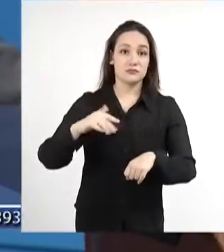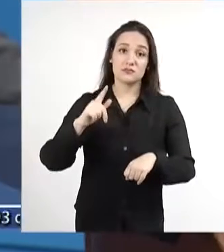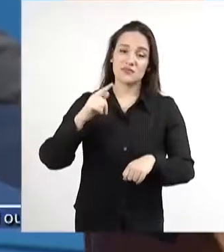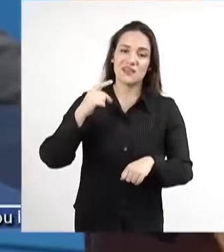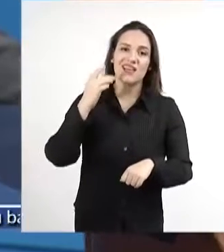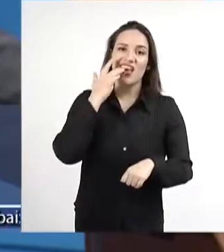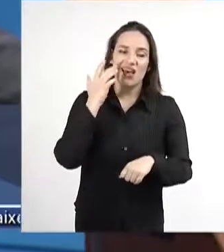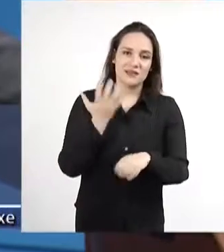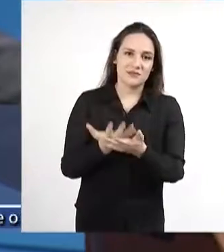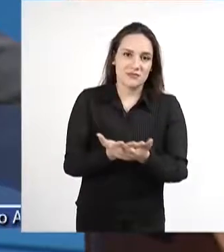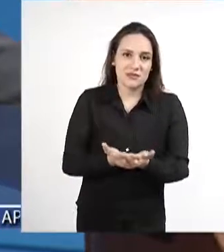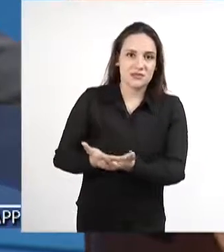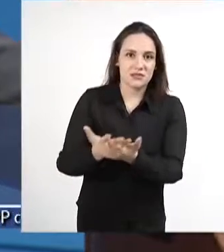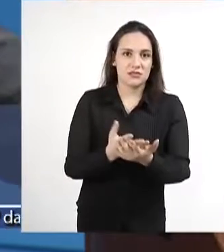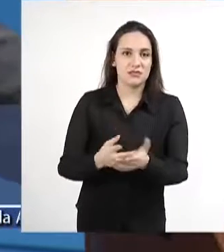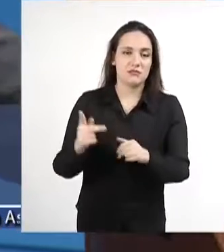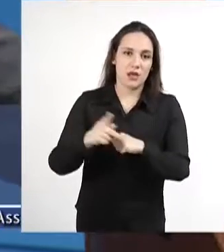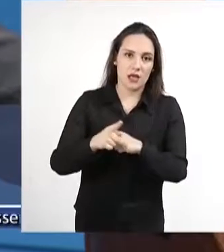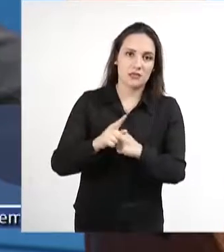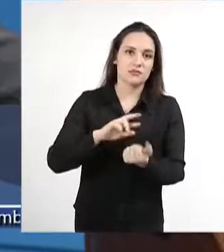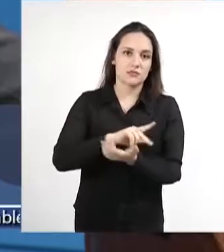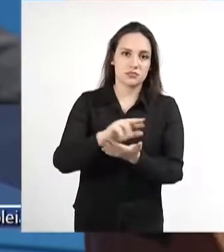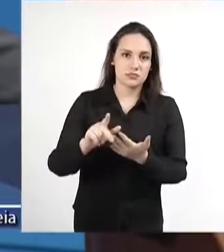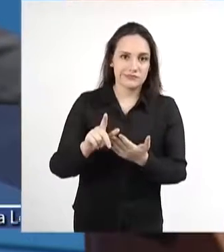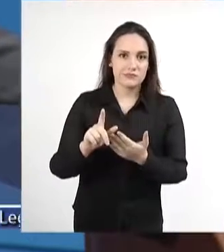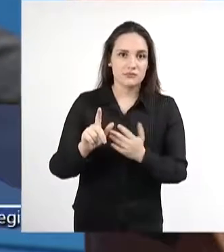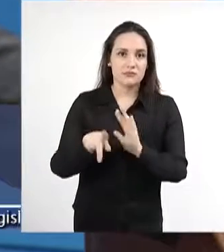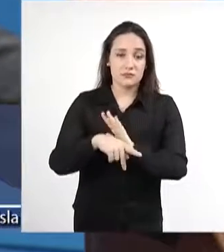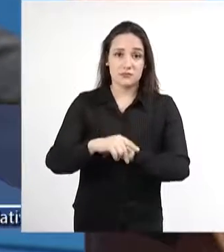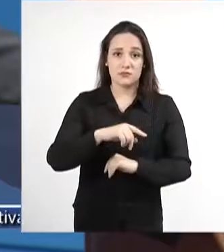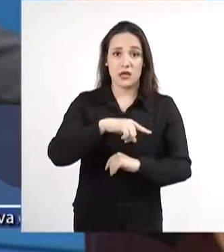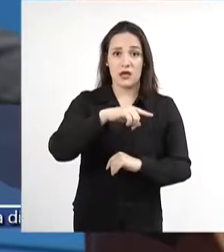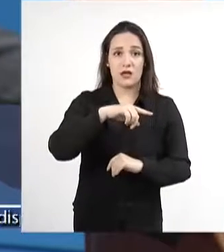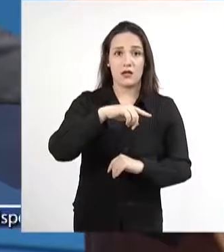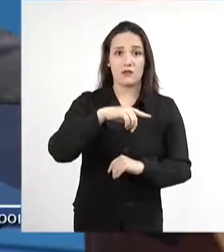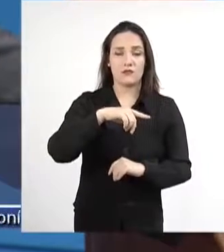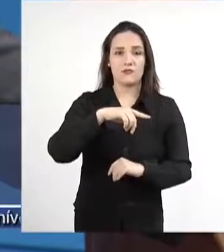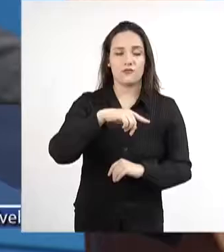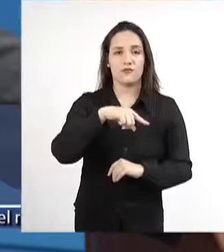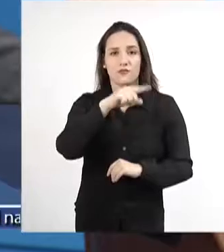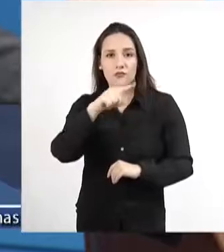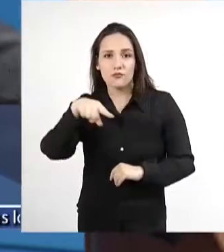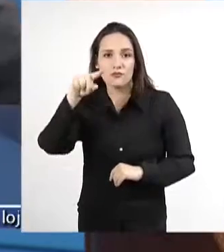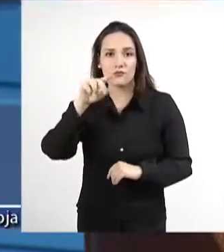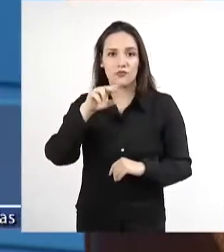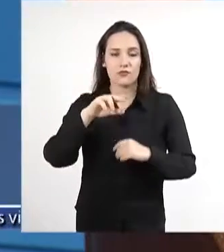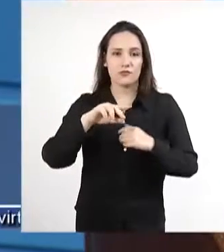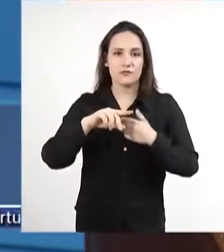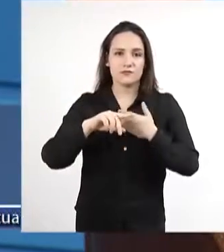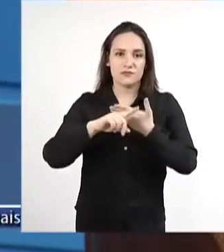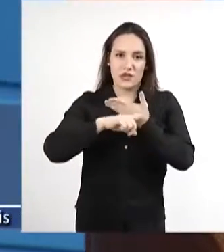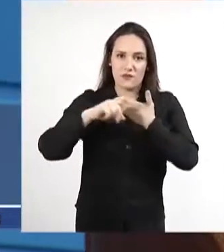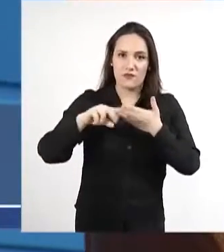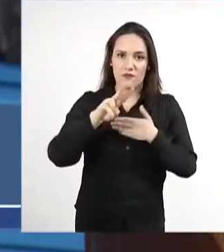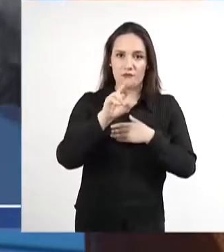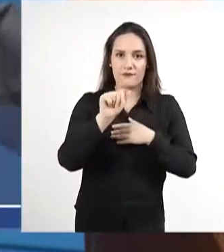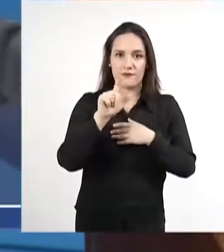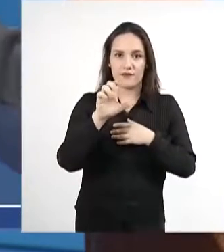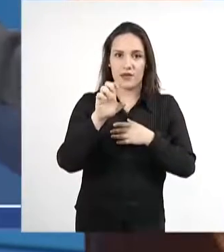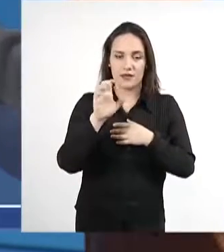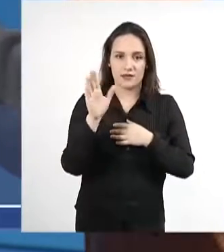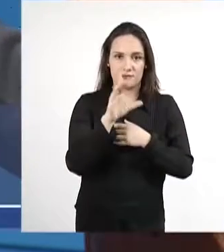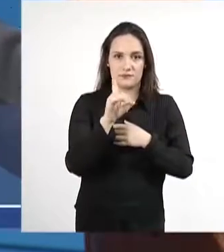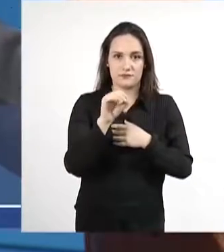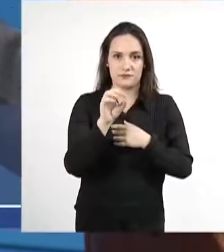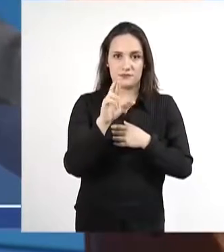para a gente aqui no Mato Grosso do Sul. O imposto é sobre um valor 40 vezes menor do que quando descarrega em